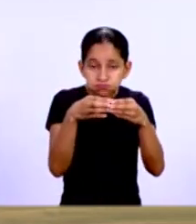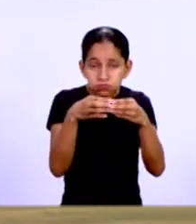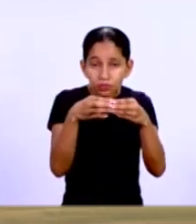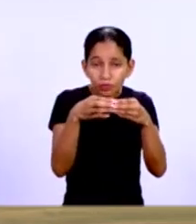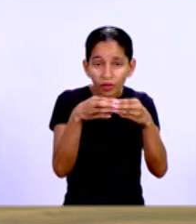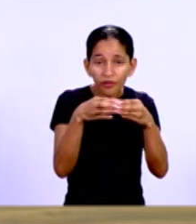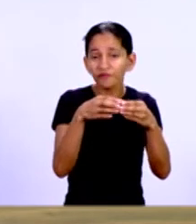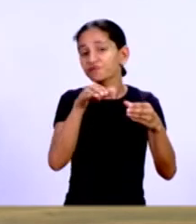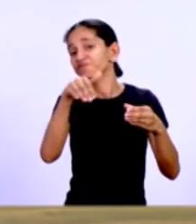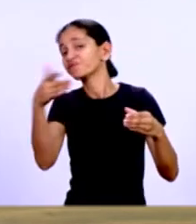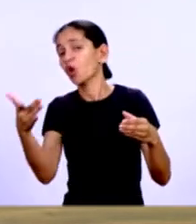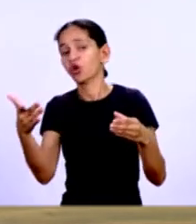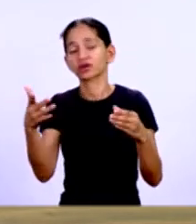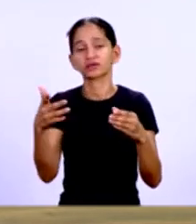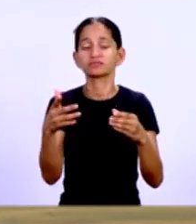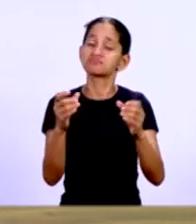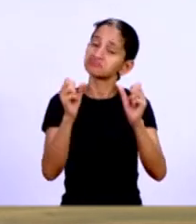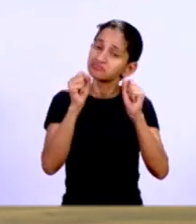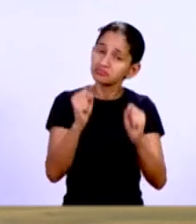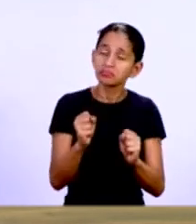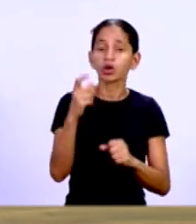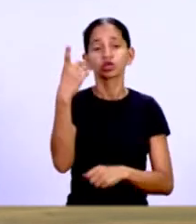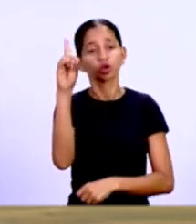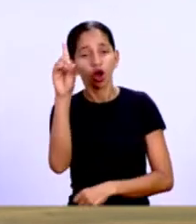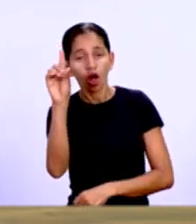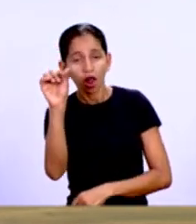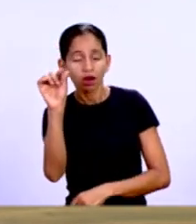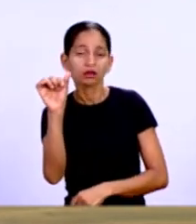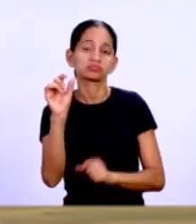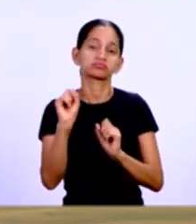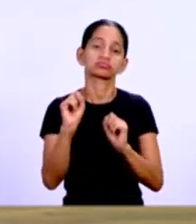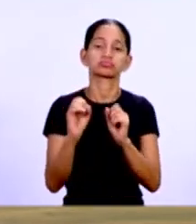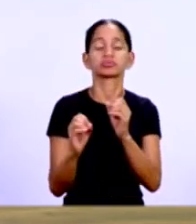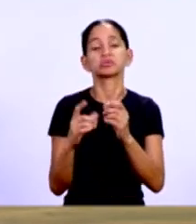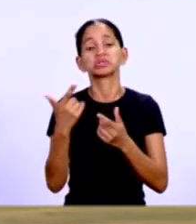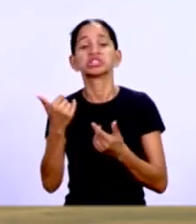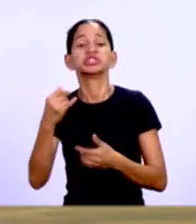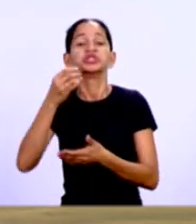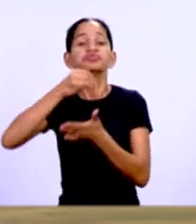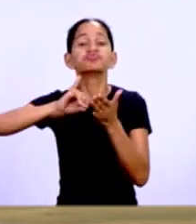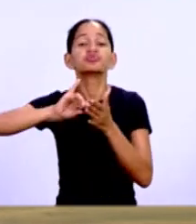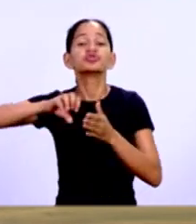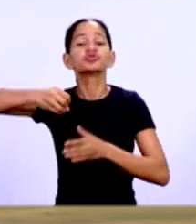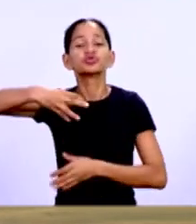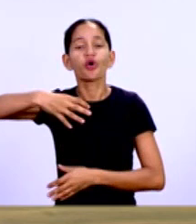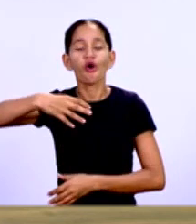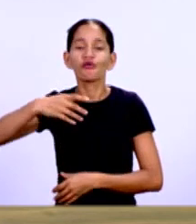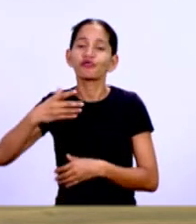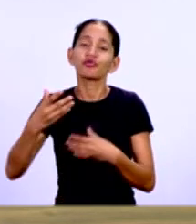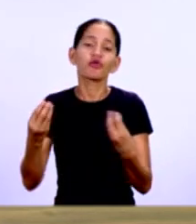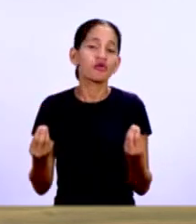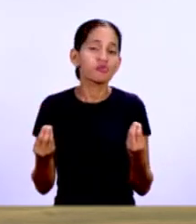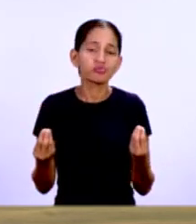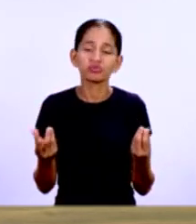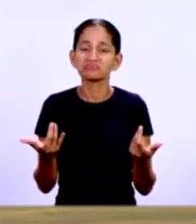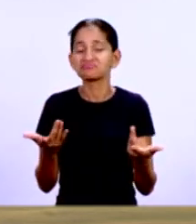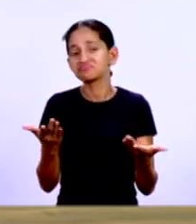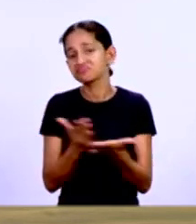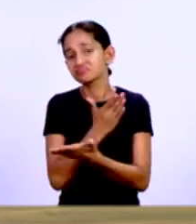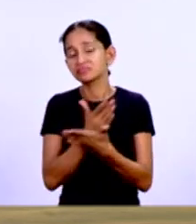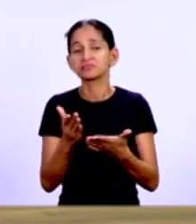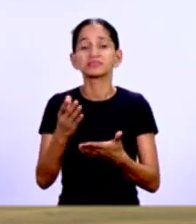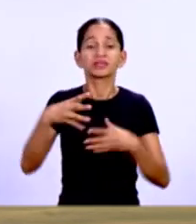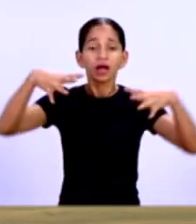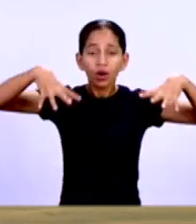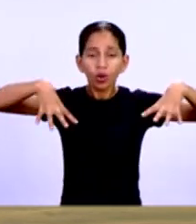algo que vem de fora. Pode ser a variação do dólar, pode ser a criação de um novo imposto, né? Pode ser algum, digamos, faltou